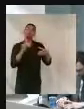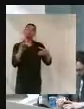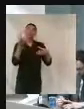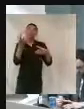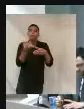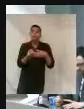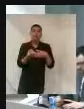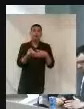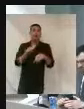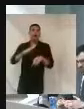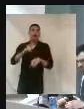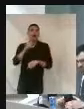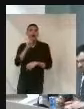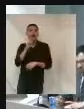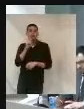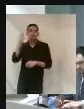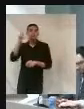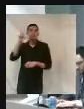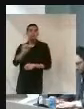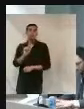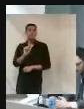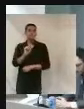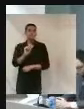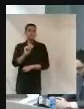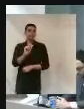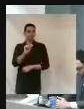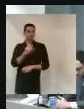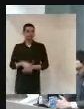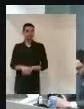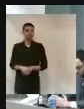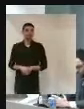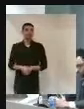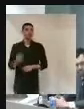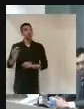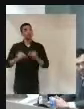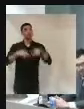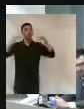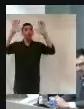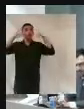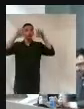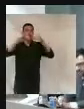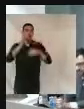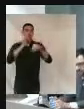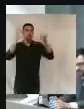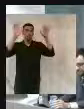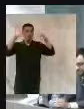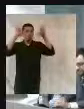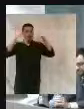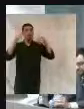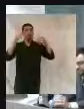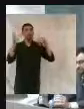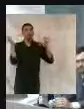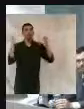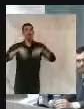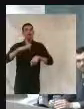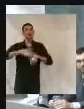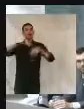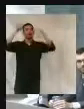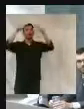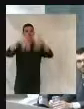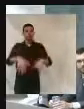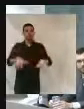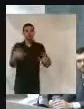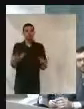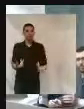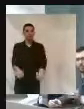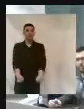melhorar a questão da absorção de água desses tijolos vermelhos. Pode passar, por favor. Uma outra